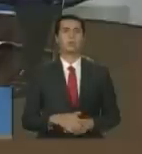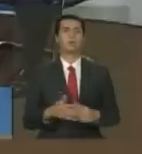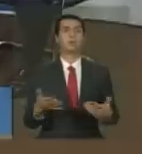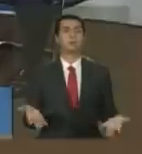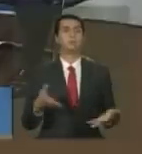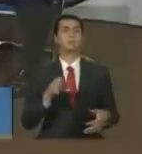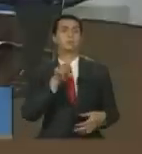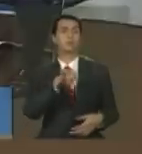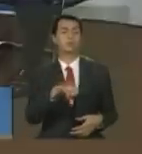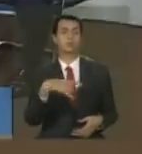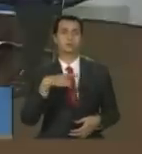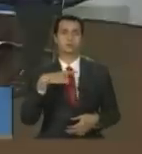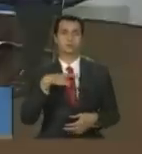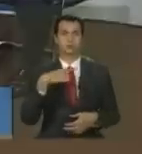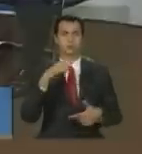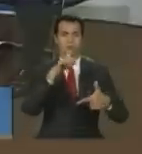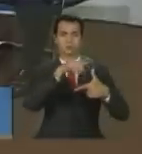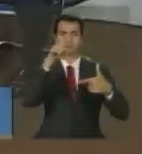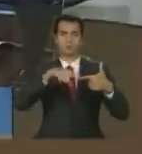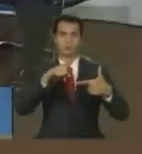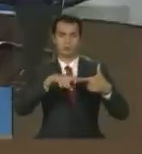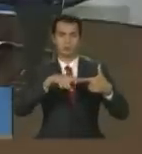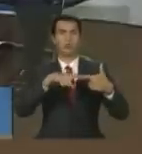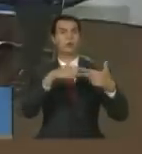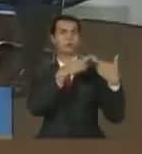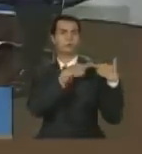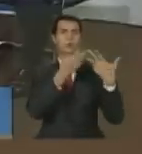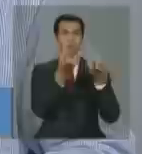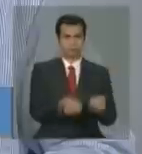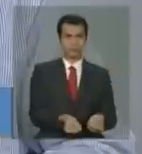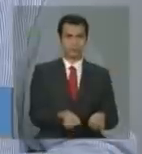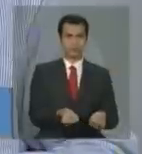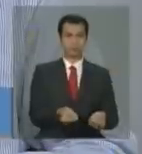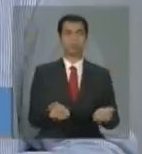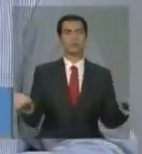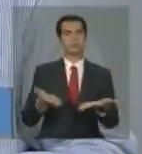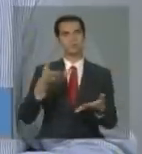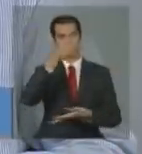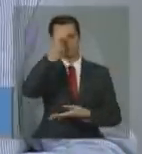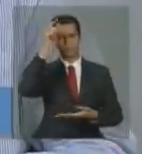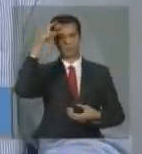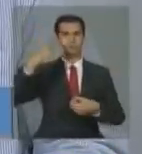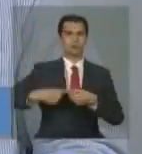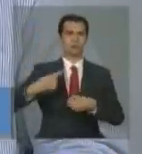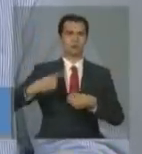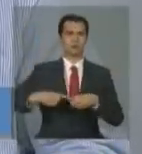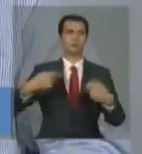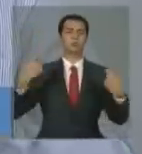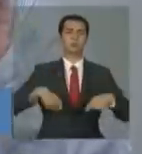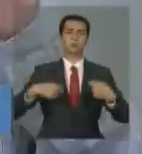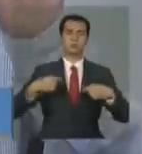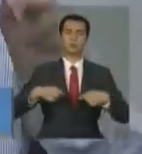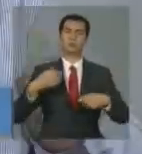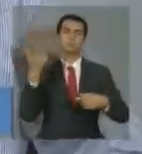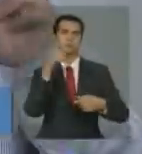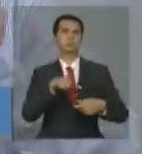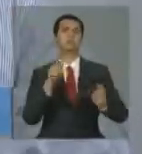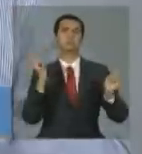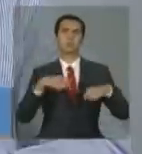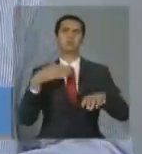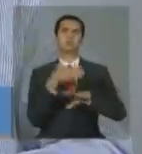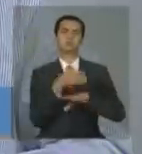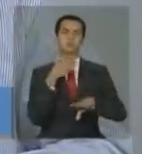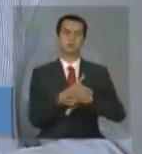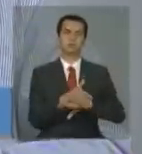seu termo de responsabilidade, o município está plenamente capacitado a acessar todos os seus aplicativos da rede SUAS, o titular e